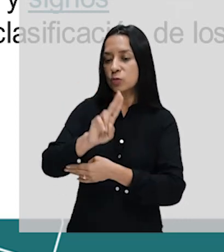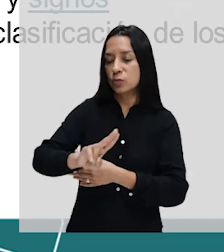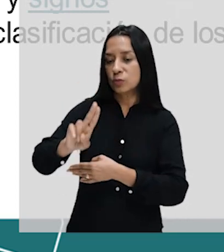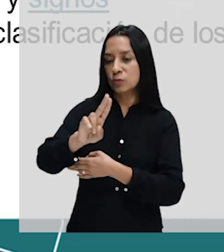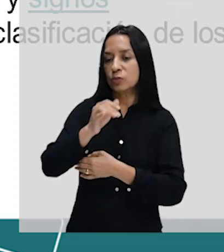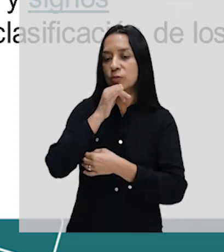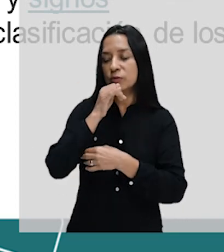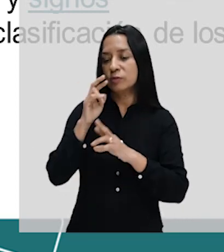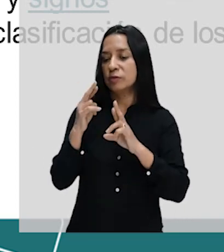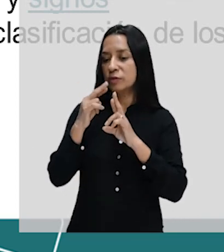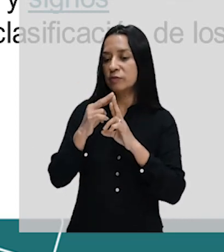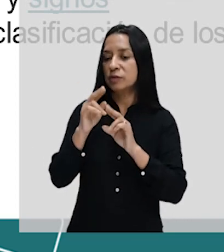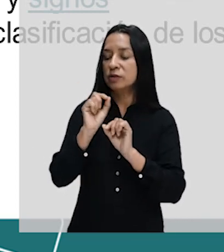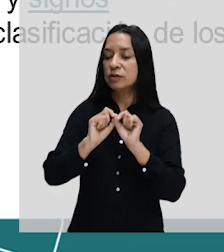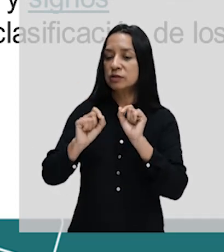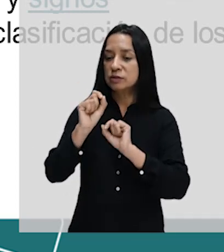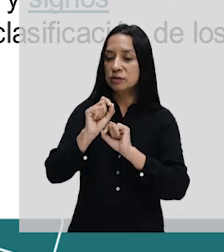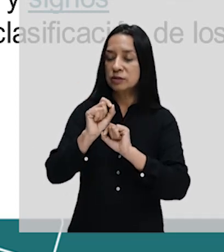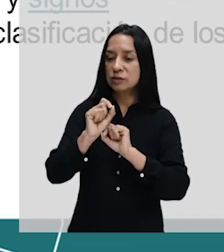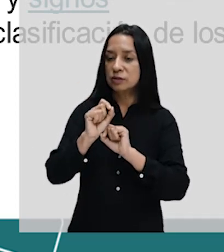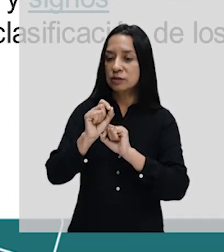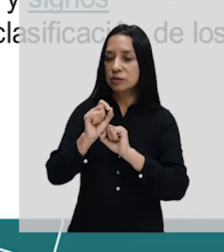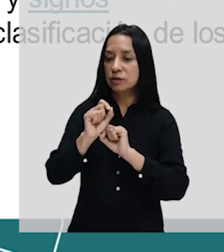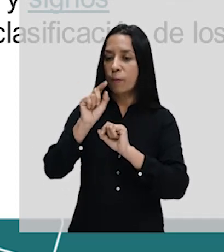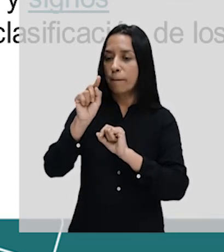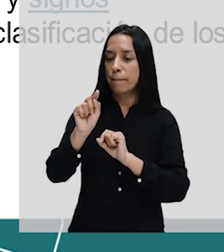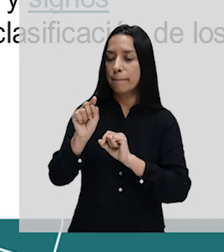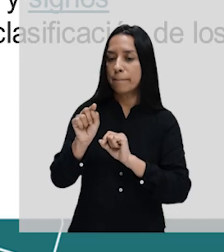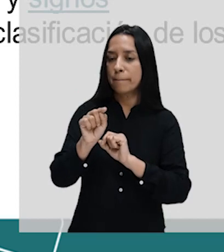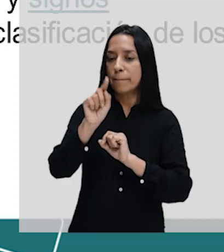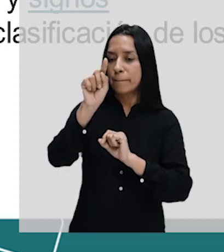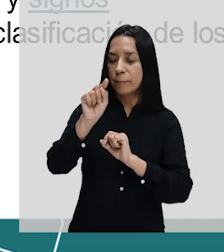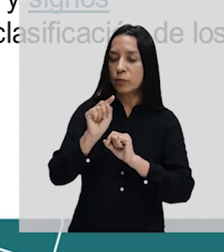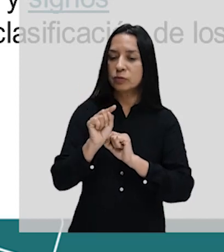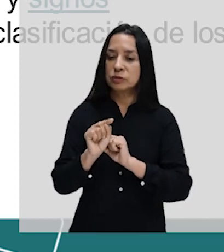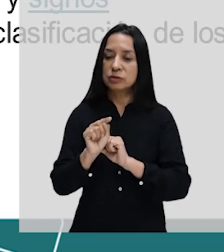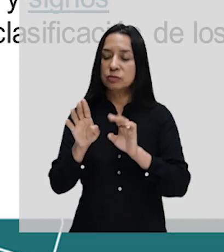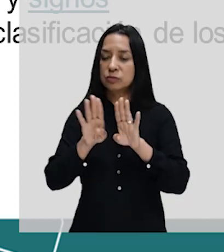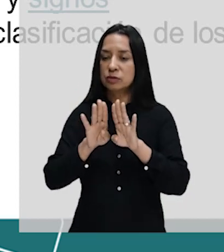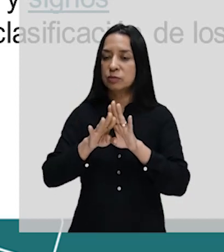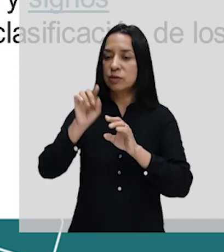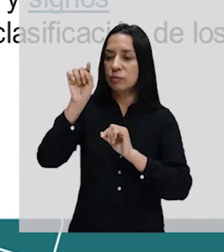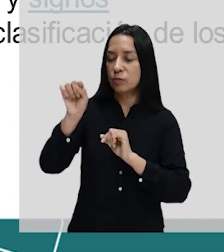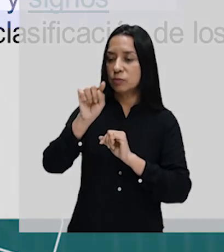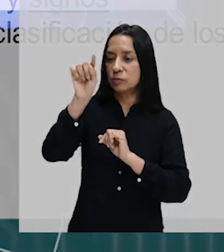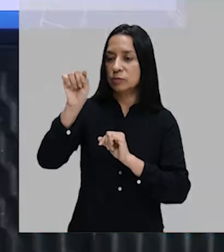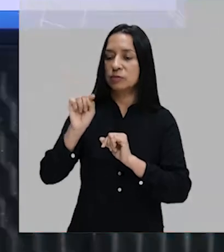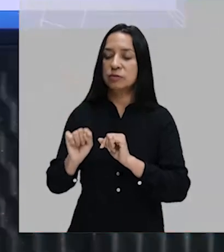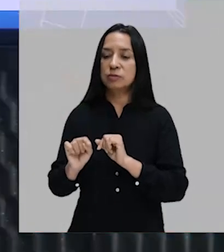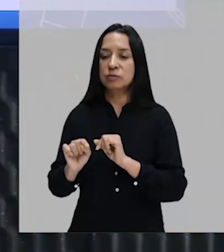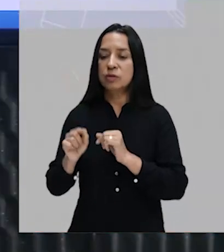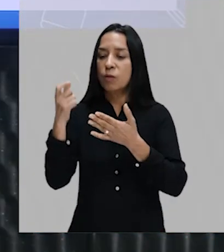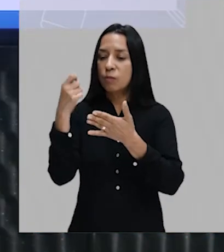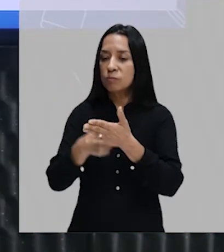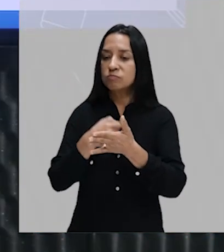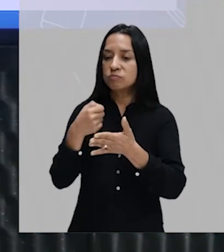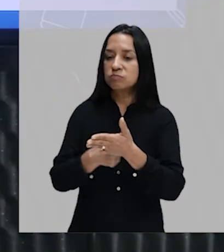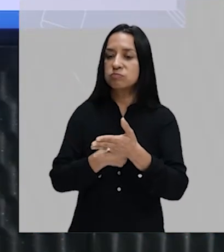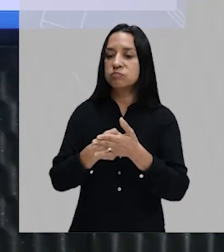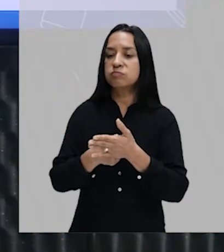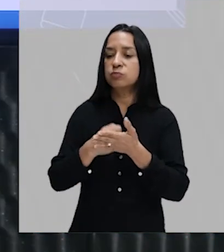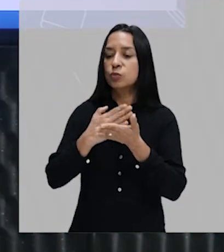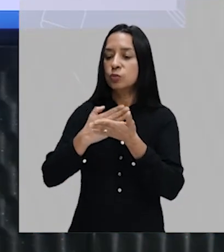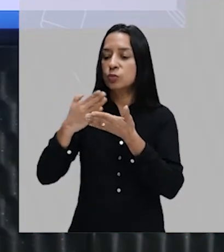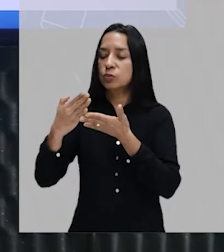me referindo a quem? Ponto de exclamação, ponto de interrogação. Eles são obrigatórios